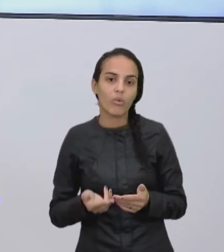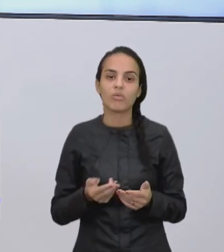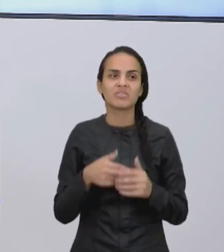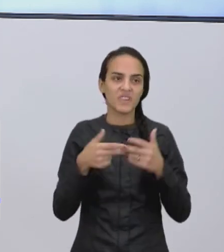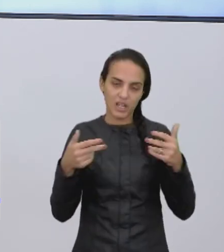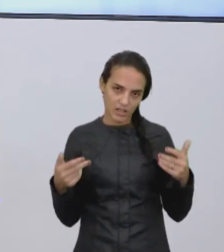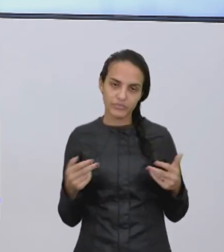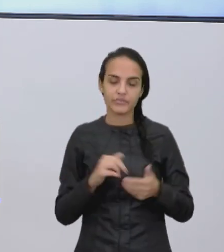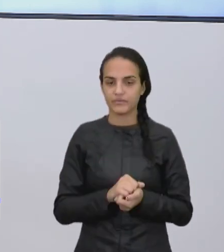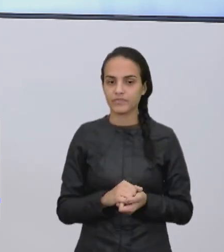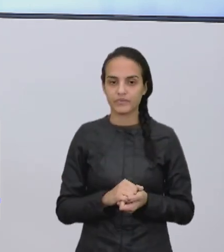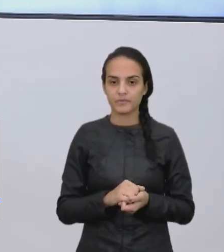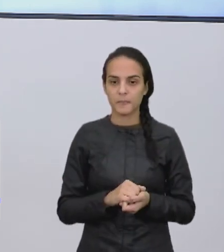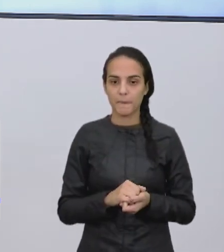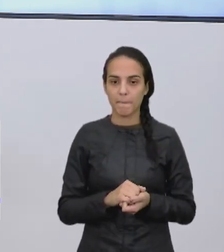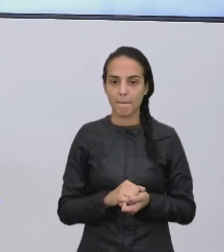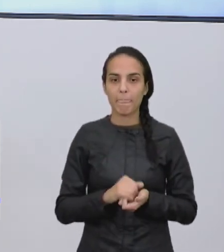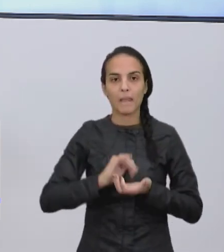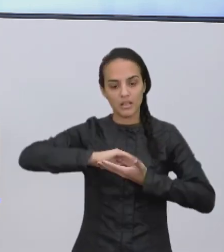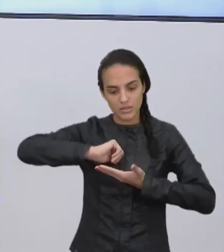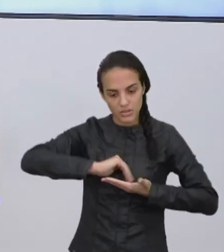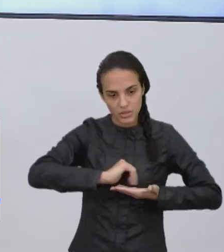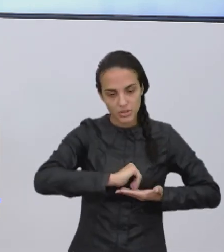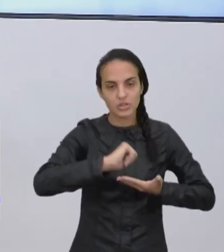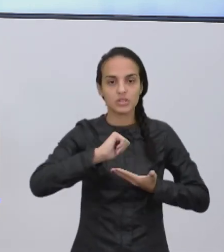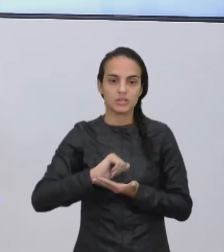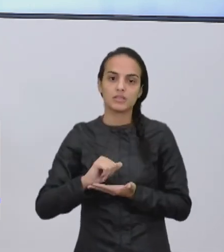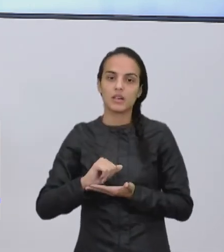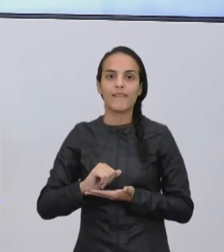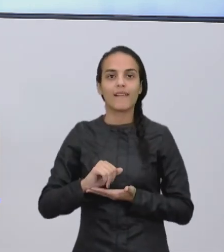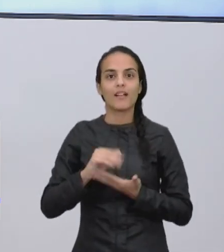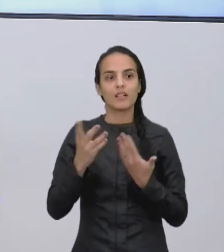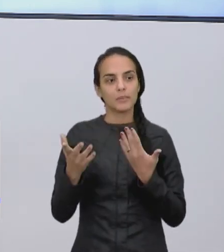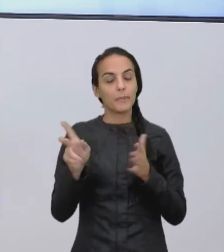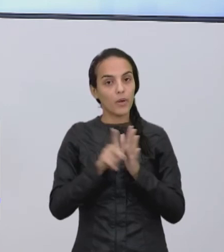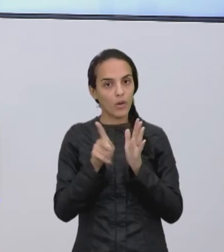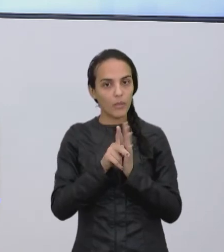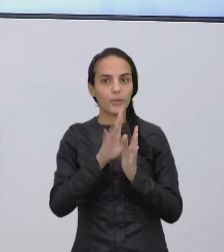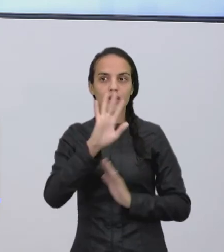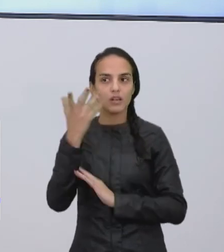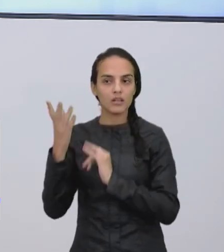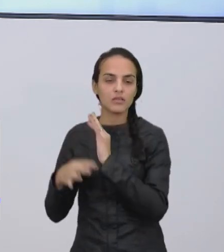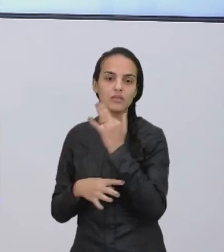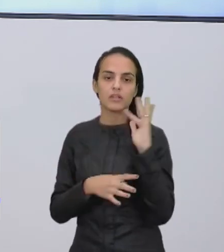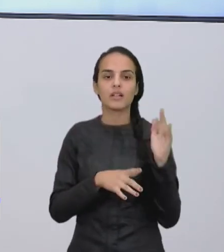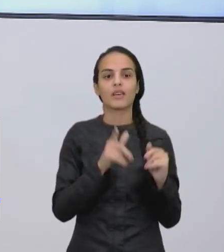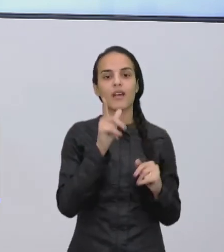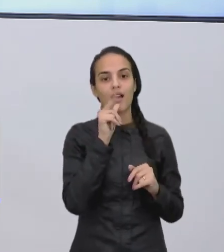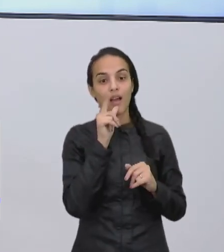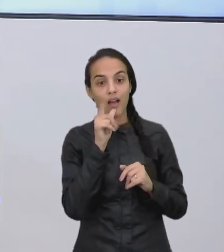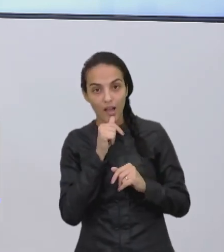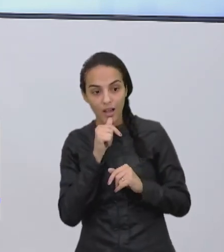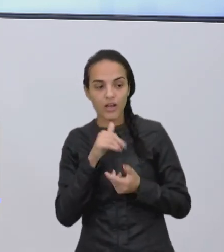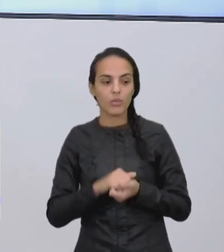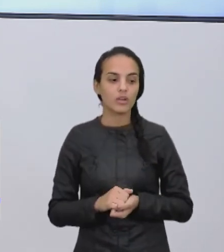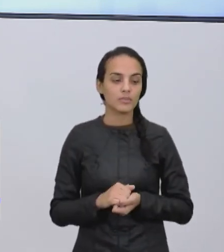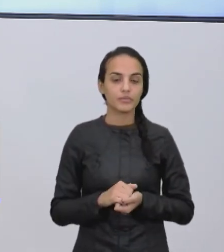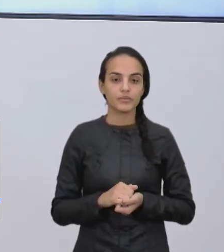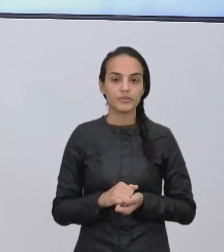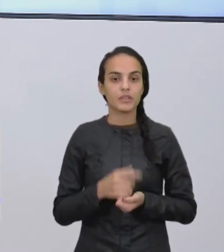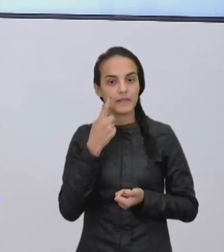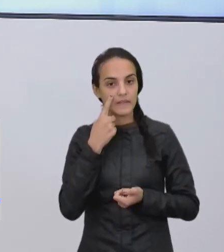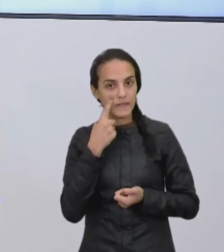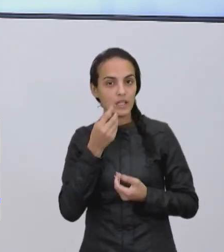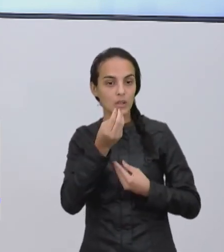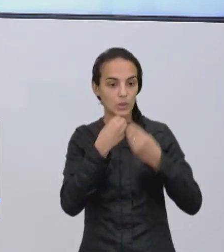decomposição. Então, eles retiram esse recurso da natureza, né, que é a água, né? Então, veja que